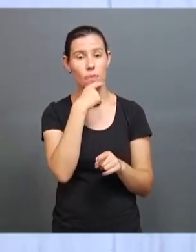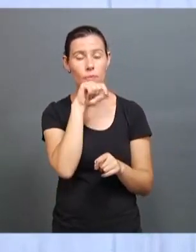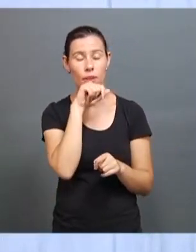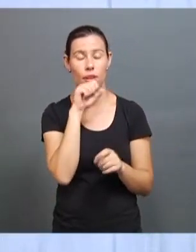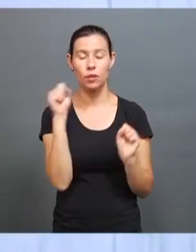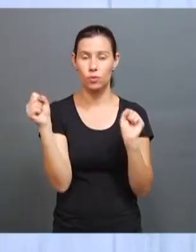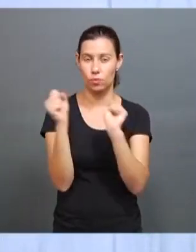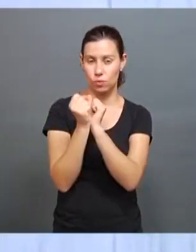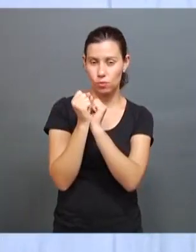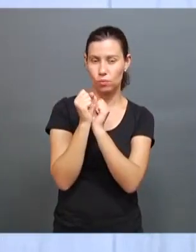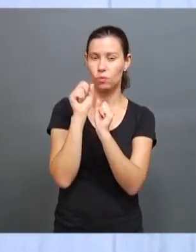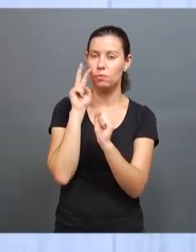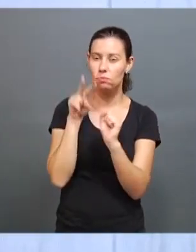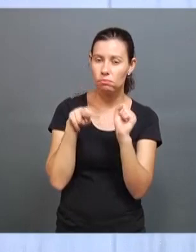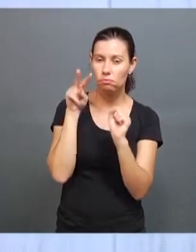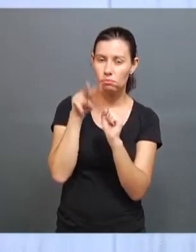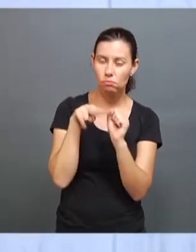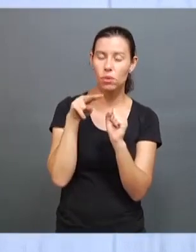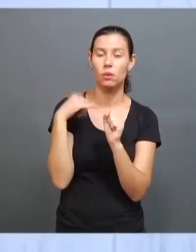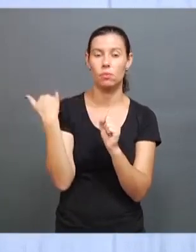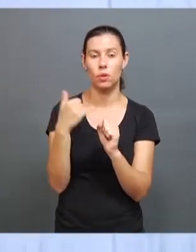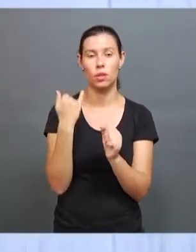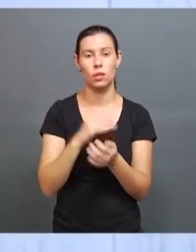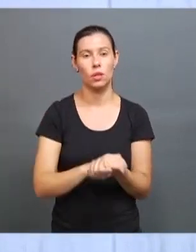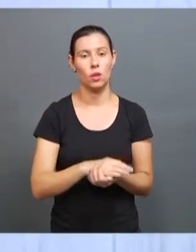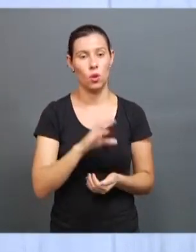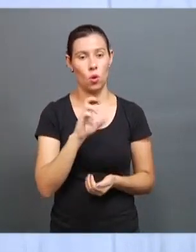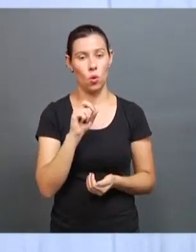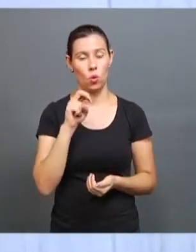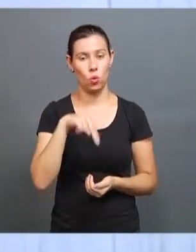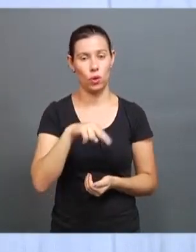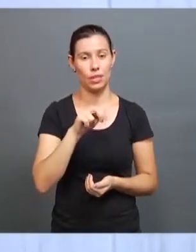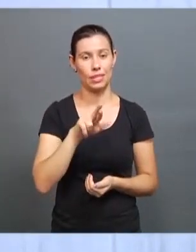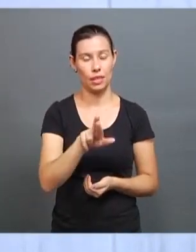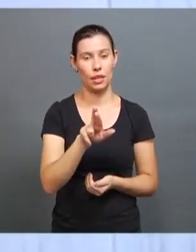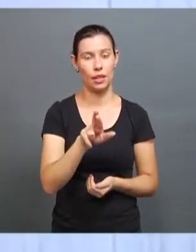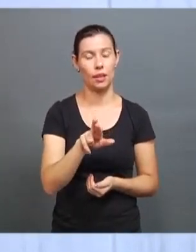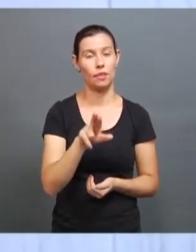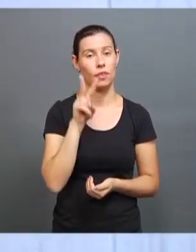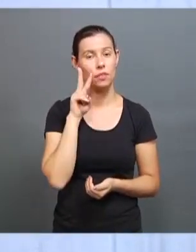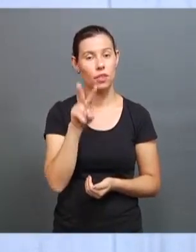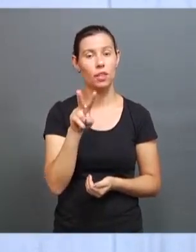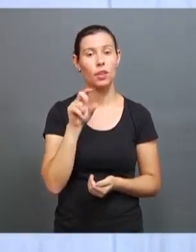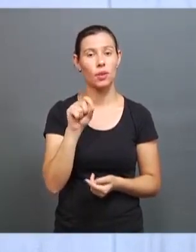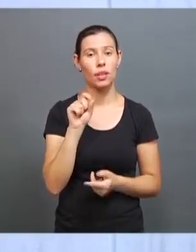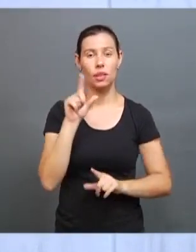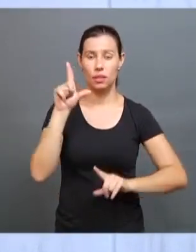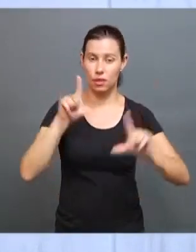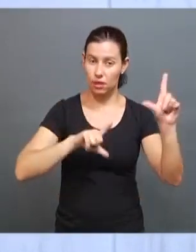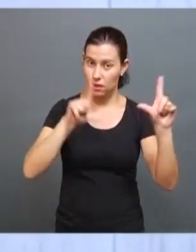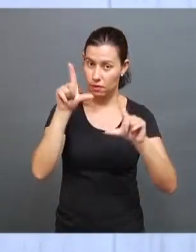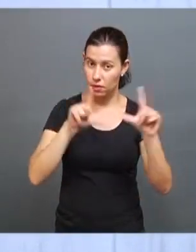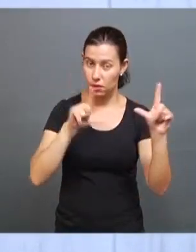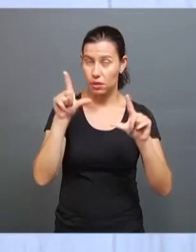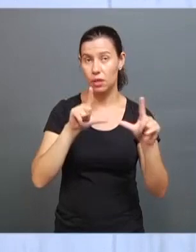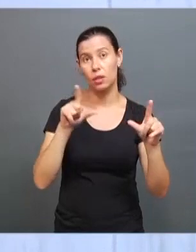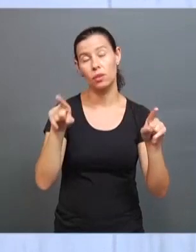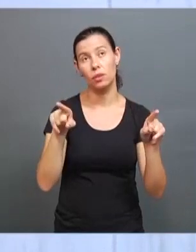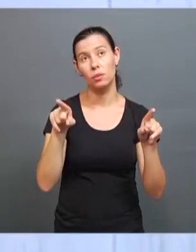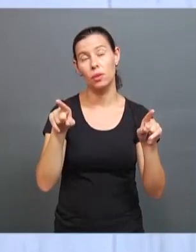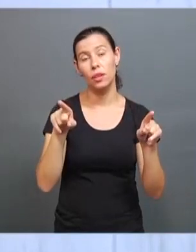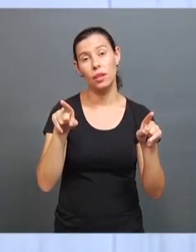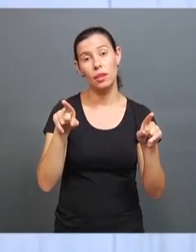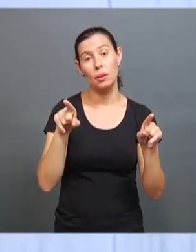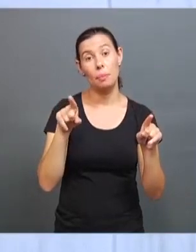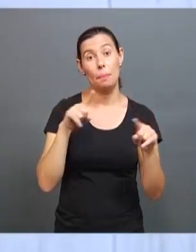vai sempre olhar as propagandas oficiais, vamos dizer, nos canais de TV aberto, nos canais de TV fechado. Mas ele não vai